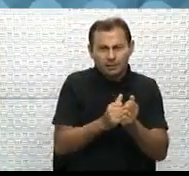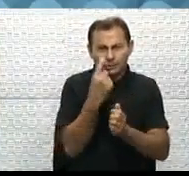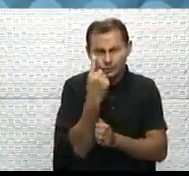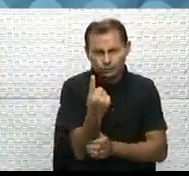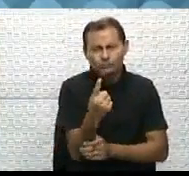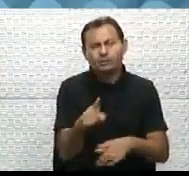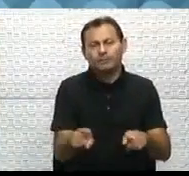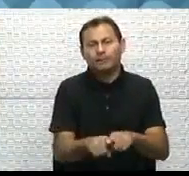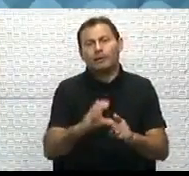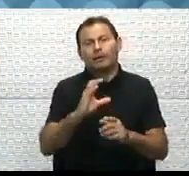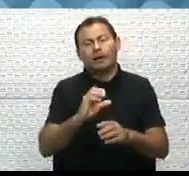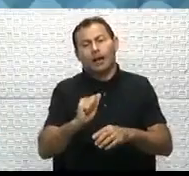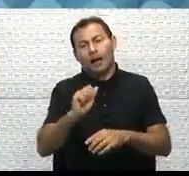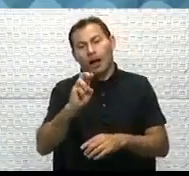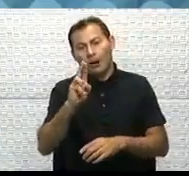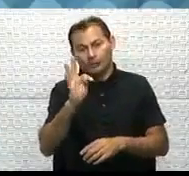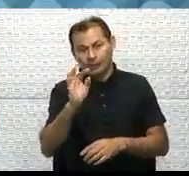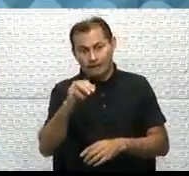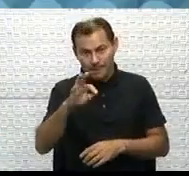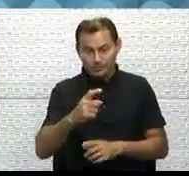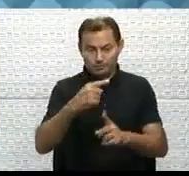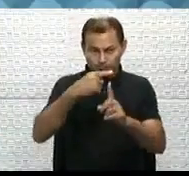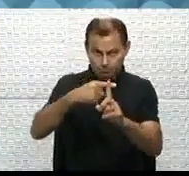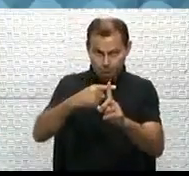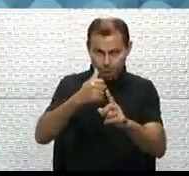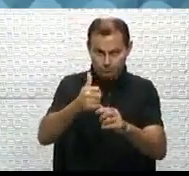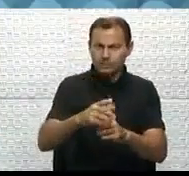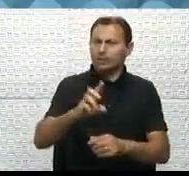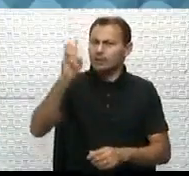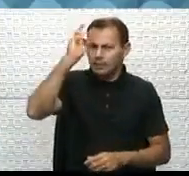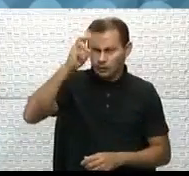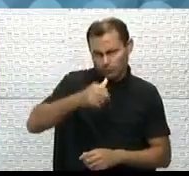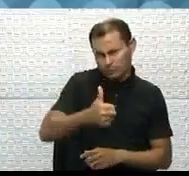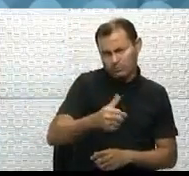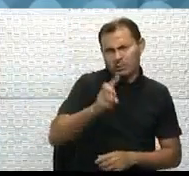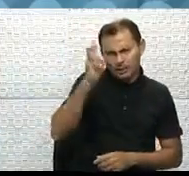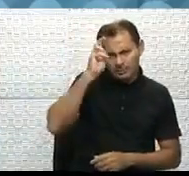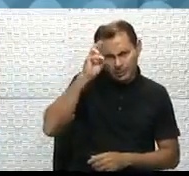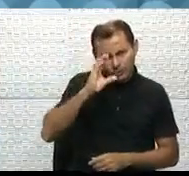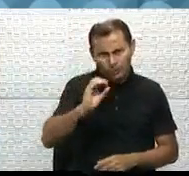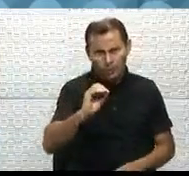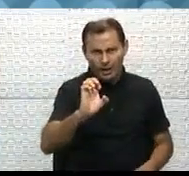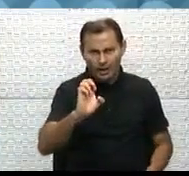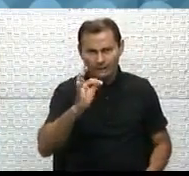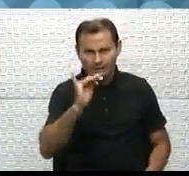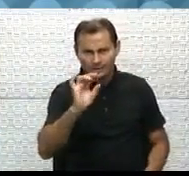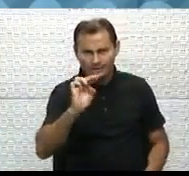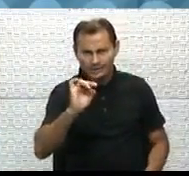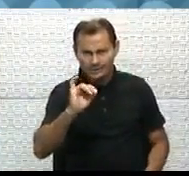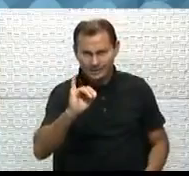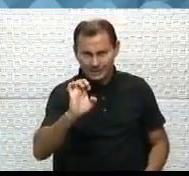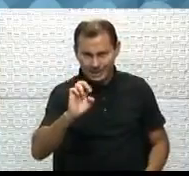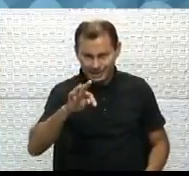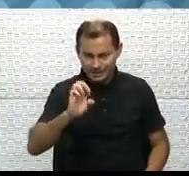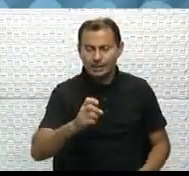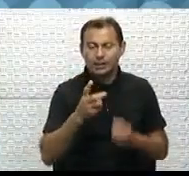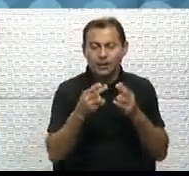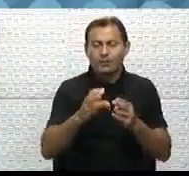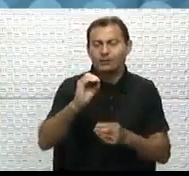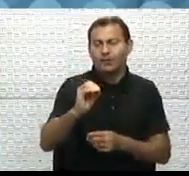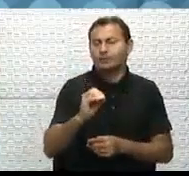1, é altamente positiva a correlação. Lembrando que se esse coeficiente de correlação for igual a zero, isso é